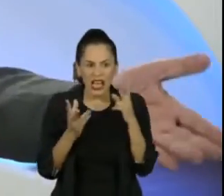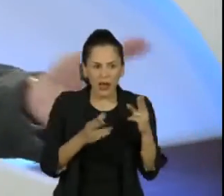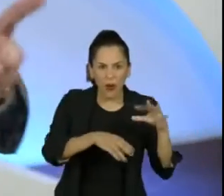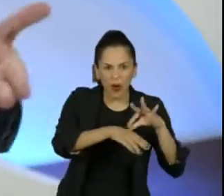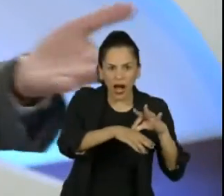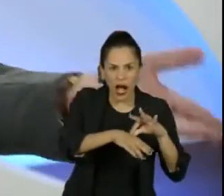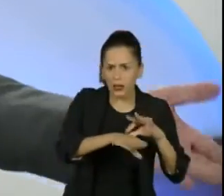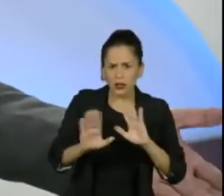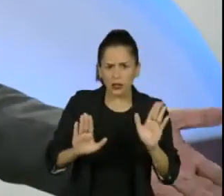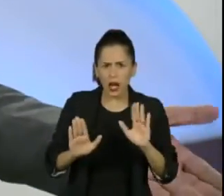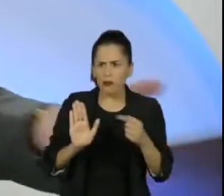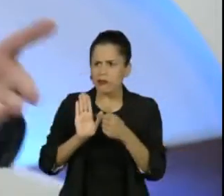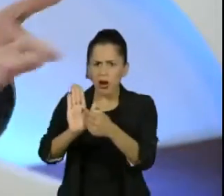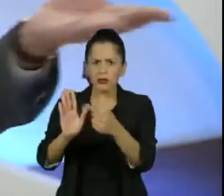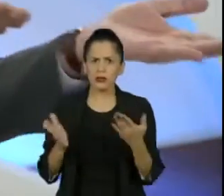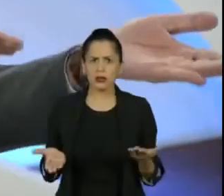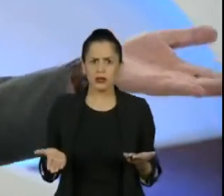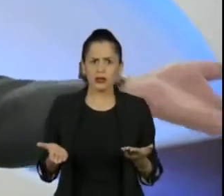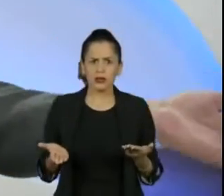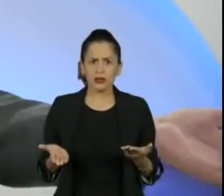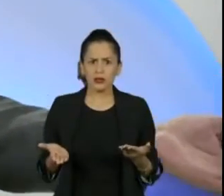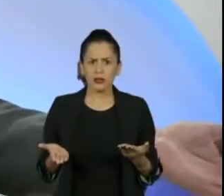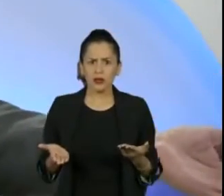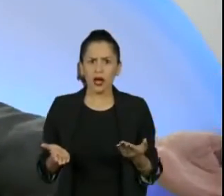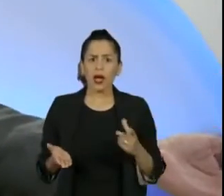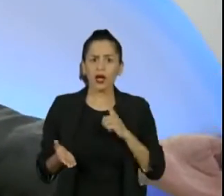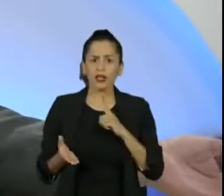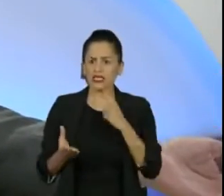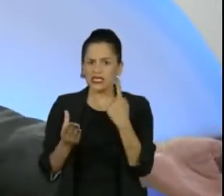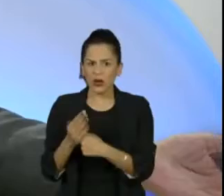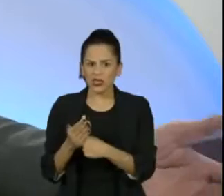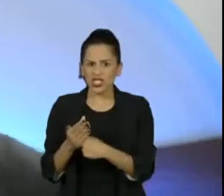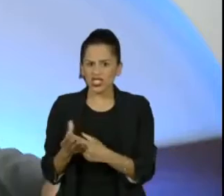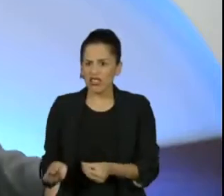Horizonte foi informada que salsicha não é carne, que não pode levar salsicha para a creche.